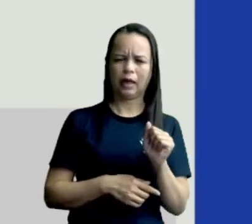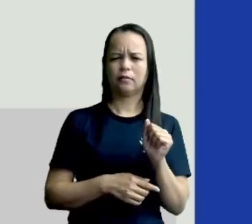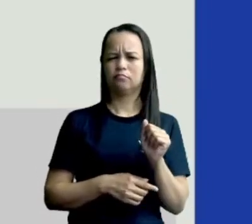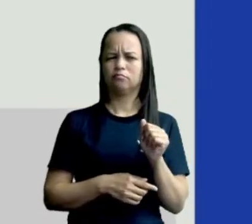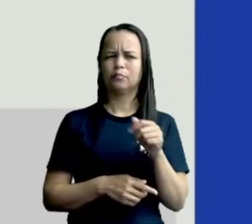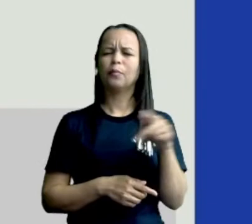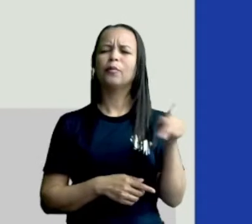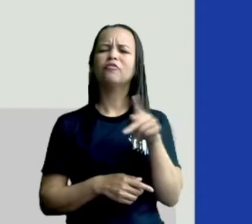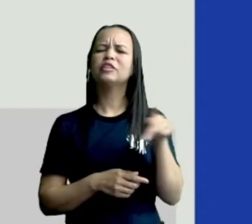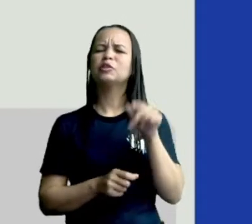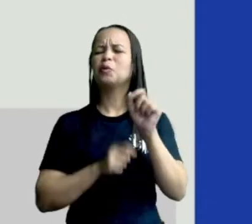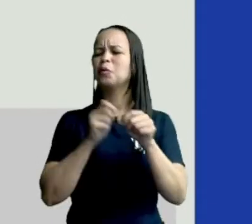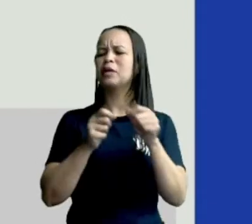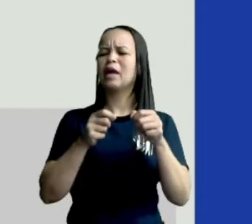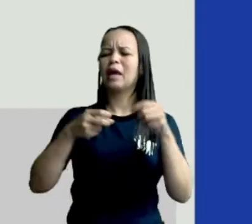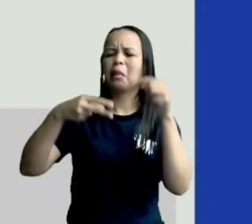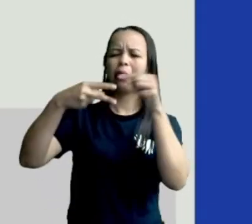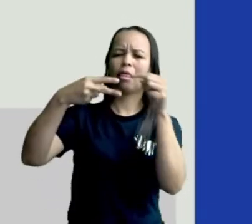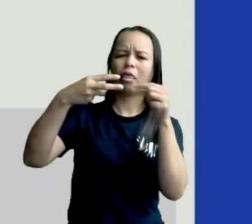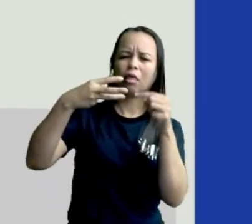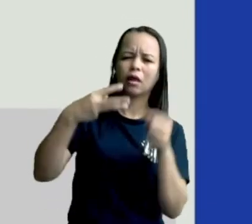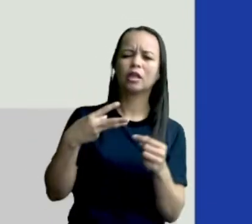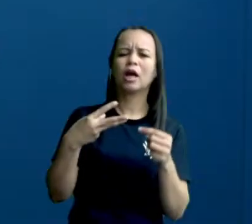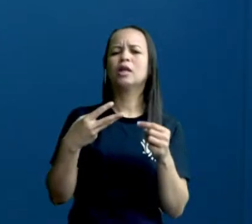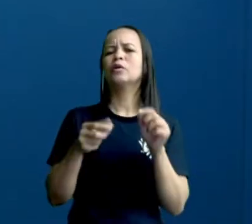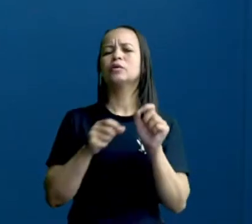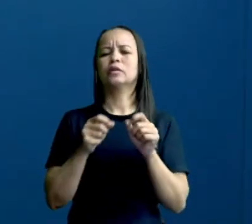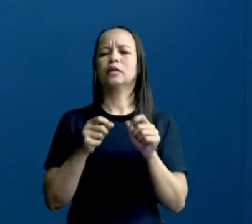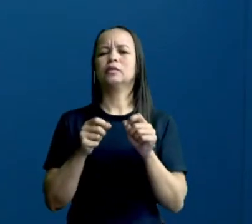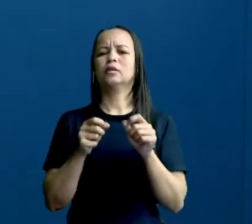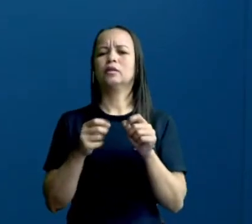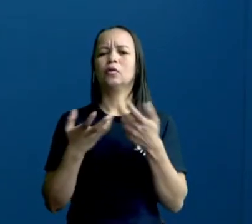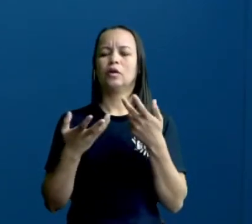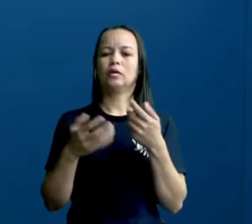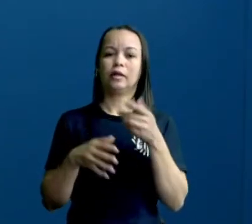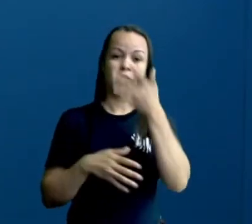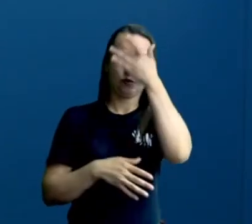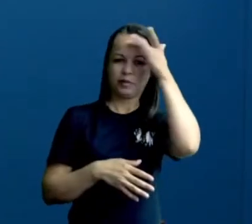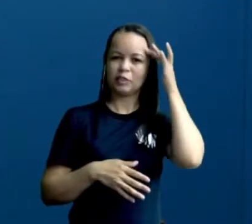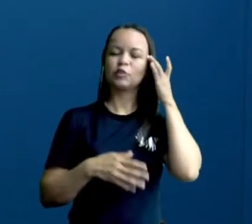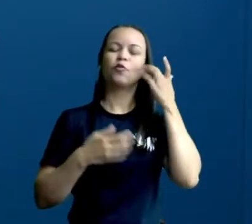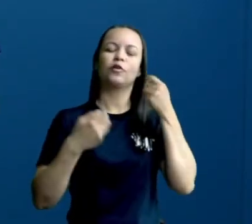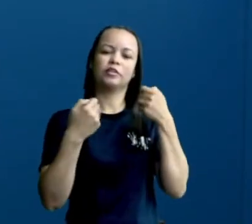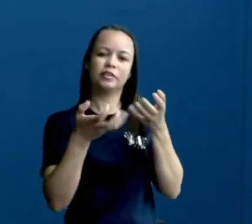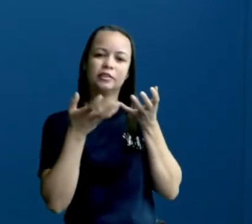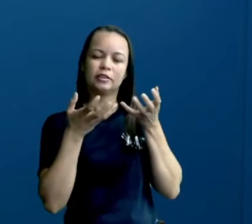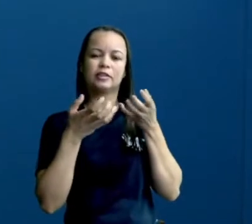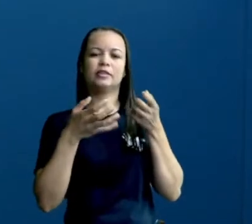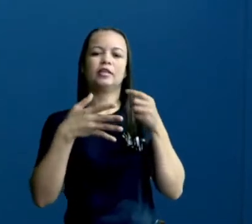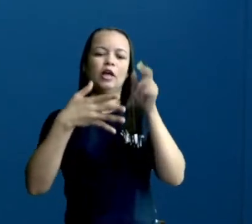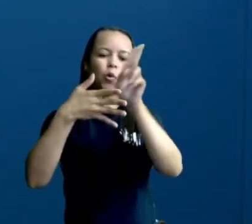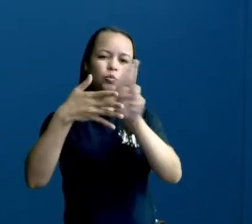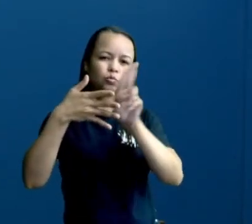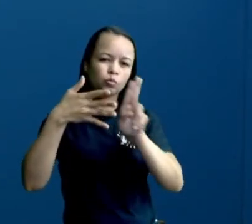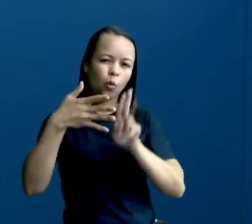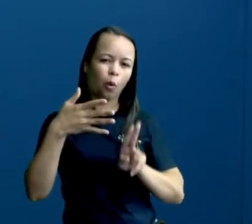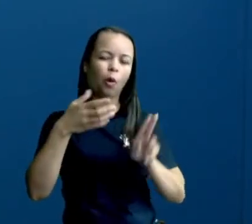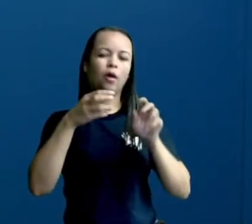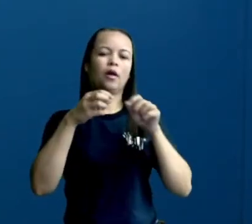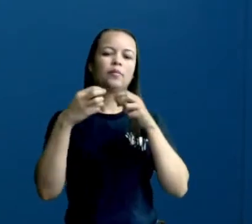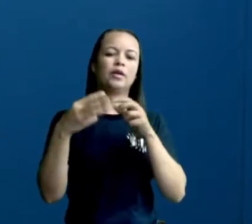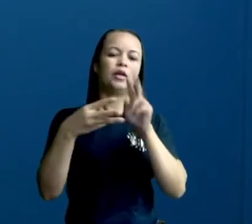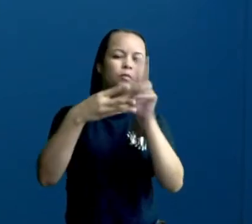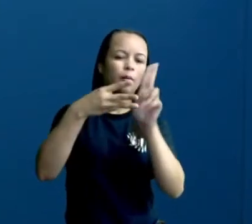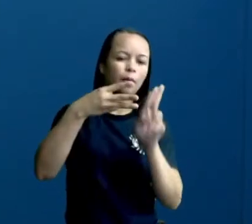as pessoas encontraram de nomear para melhor administrar aquela região. Pronto, se as pessoas se aglomeravam